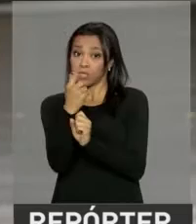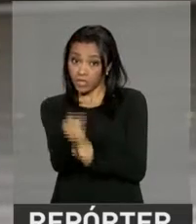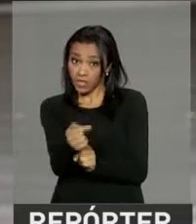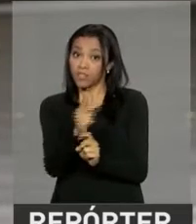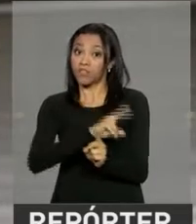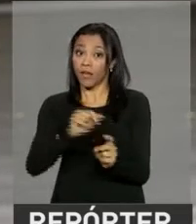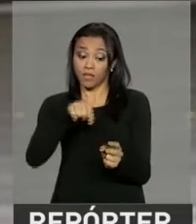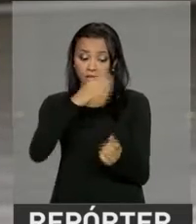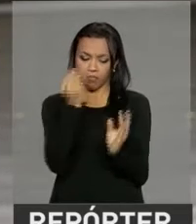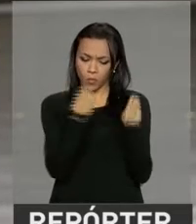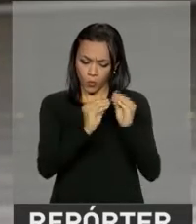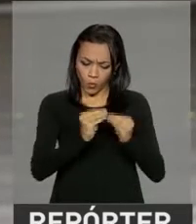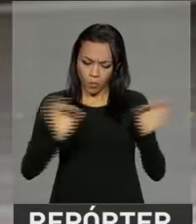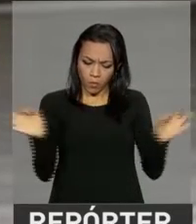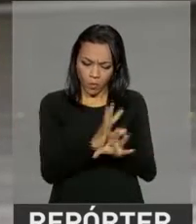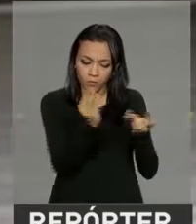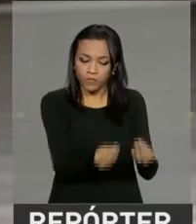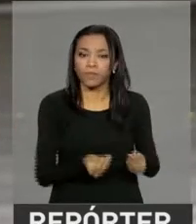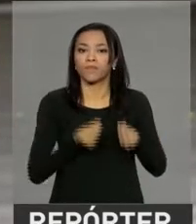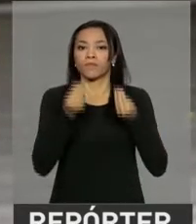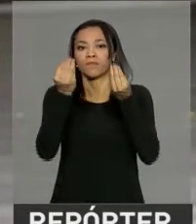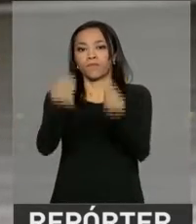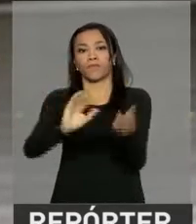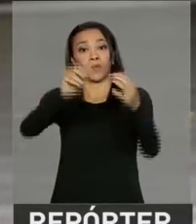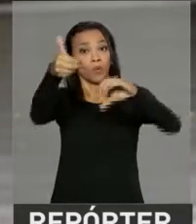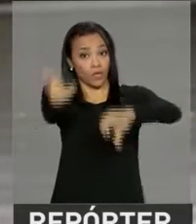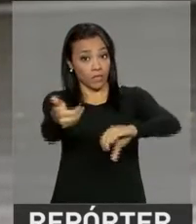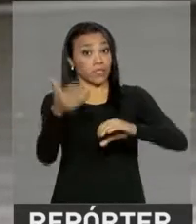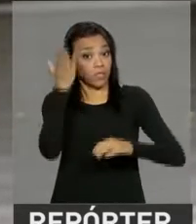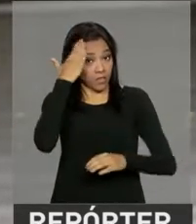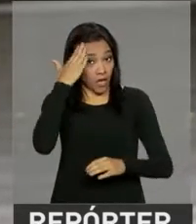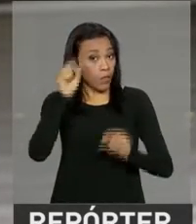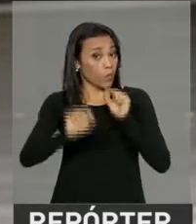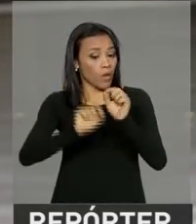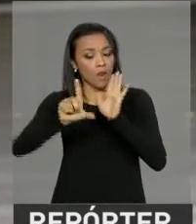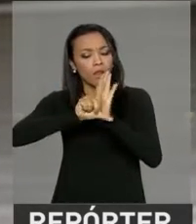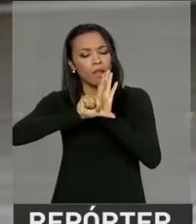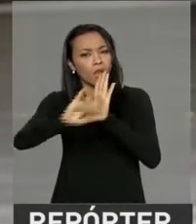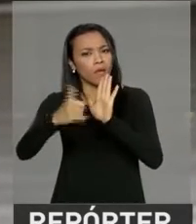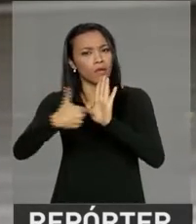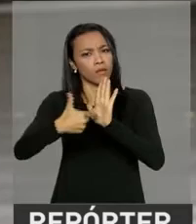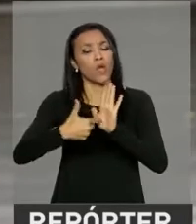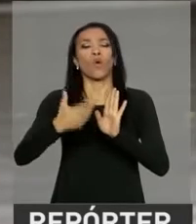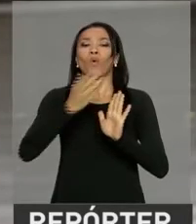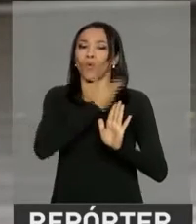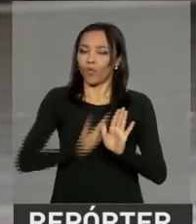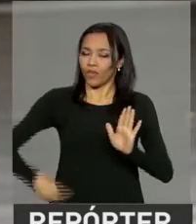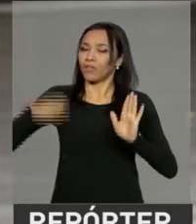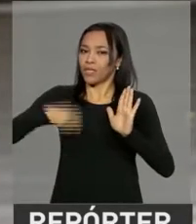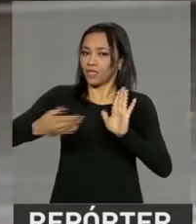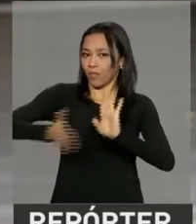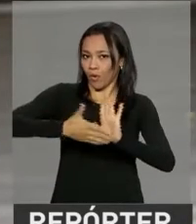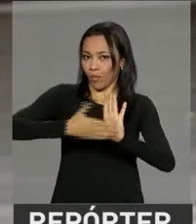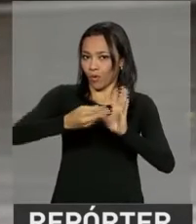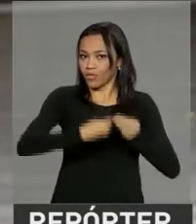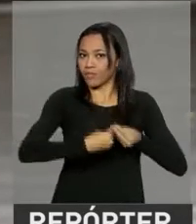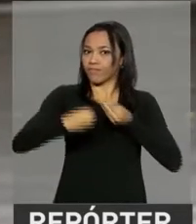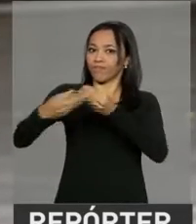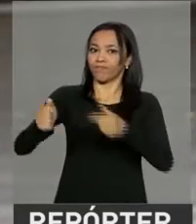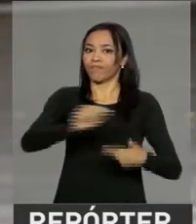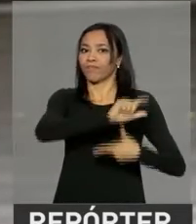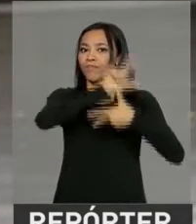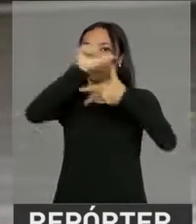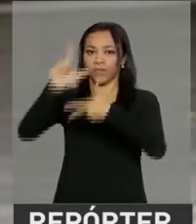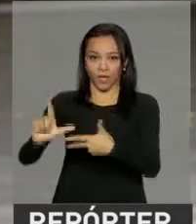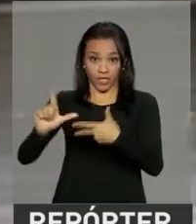enviada ao congresso nacional a gente lembra que por lei o governo deve encaminhar essa proposta ao poder legislativo